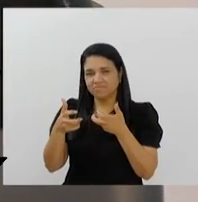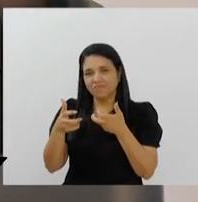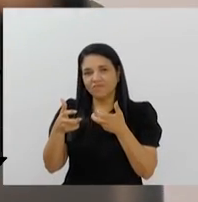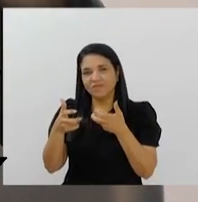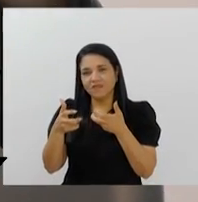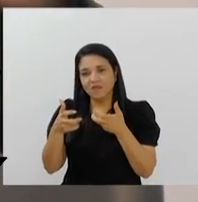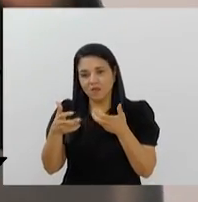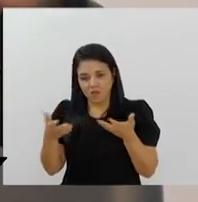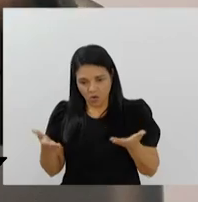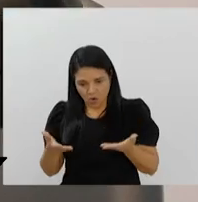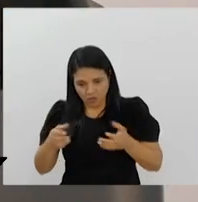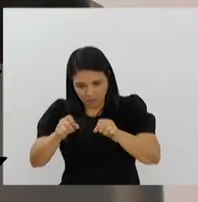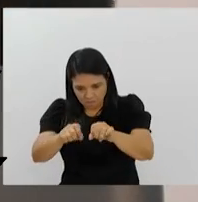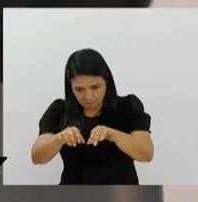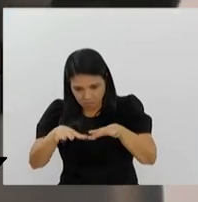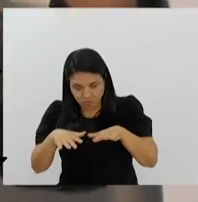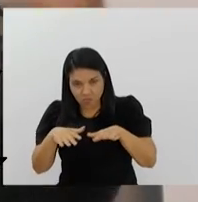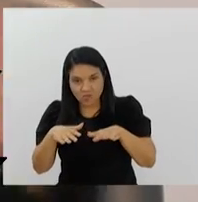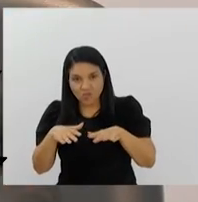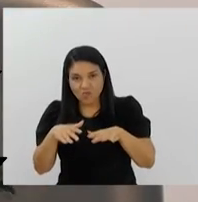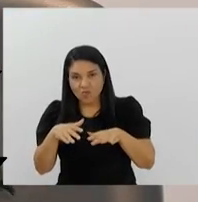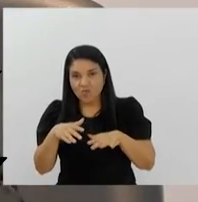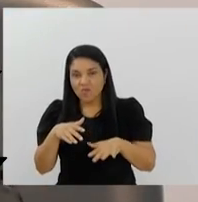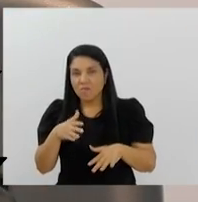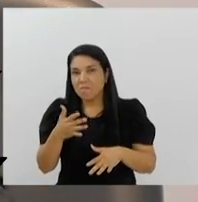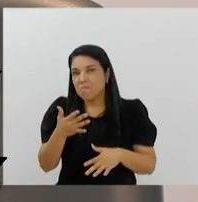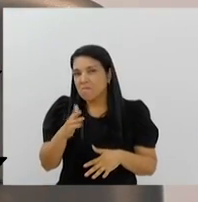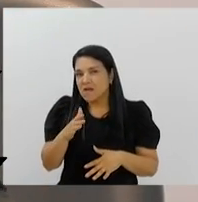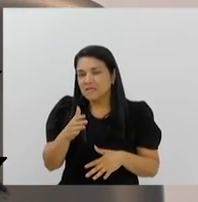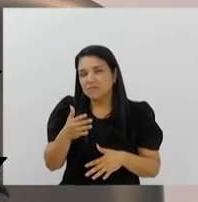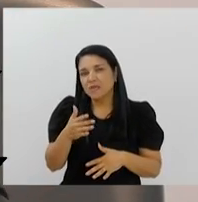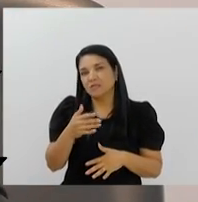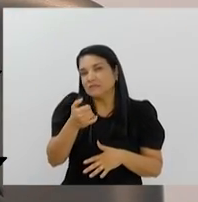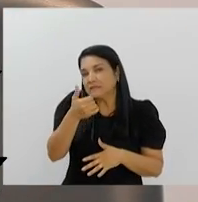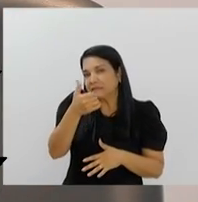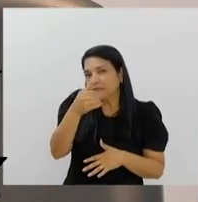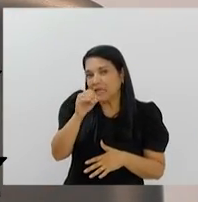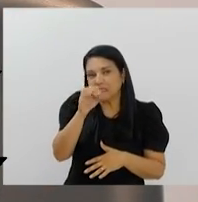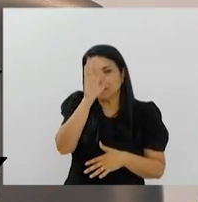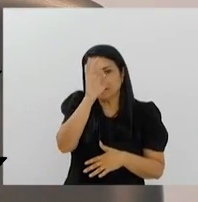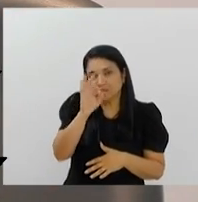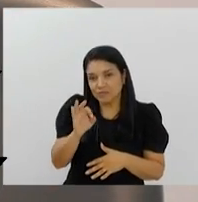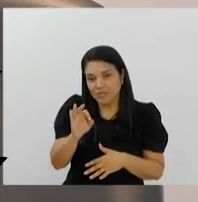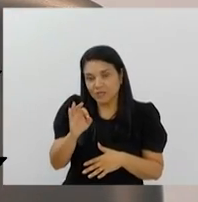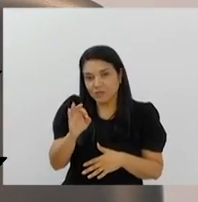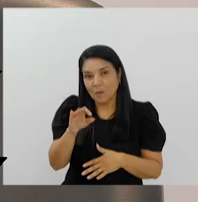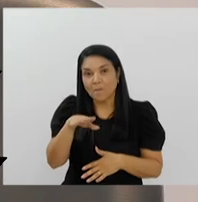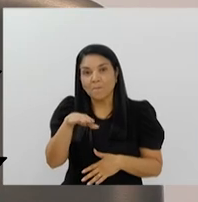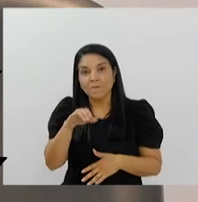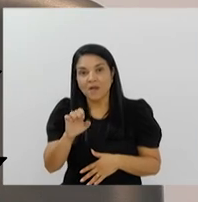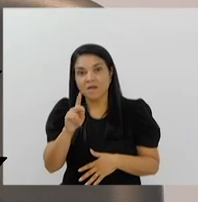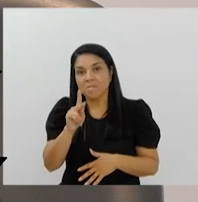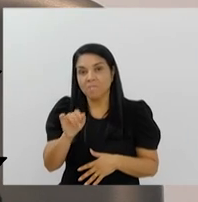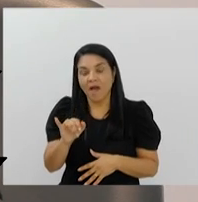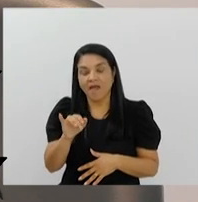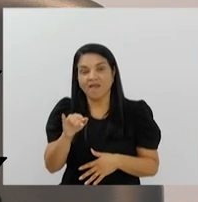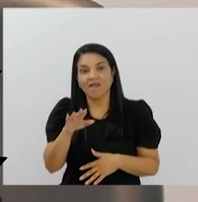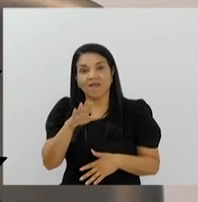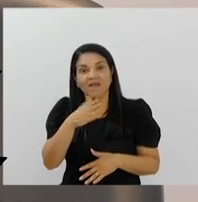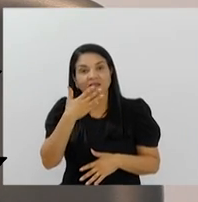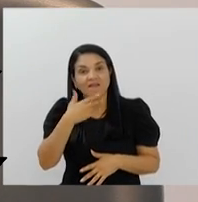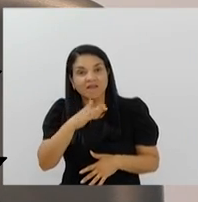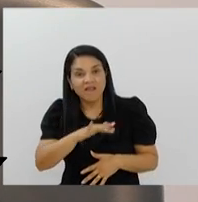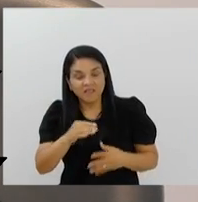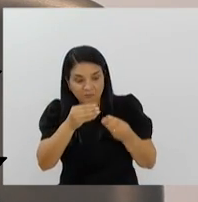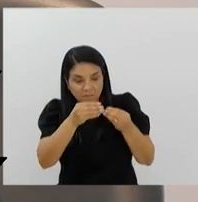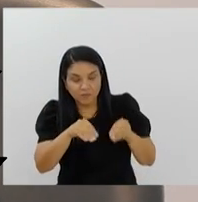isso aqui não tem nem 10% das Mães e das crianças que estão sendo prejudicadas e que